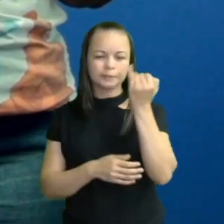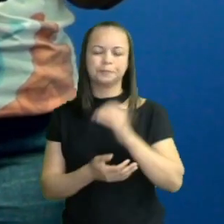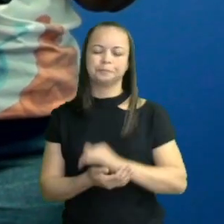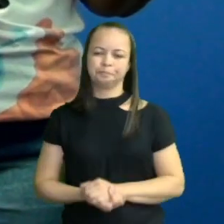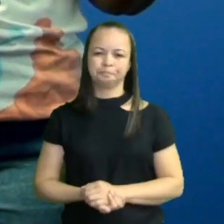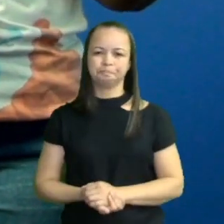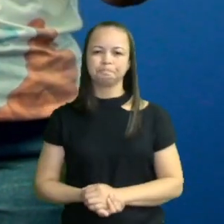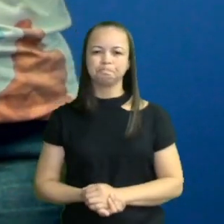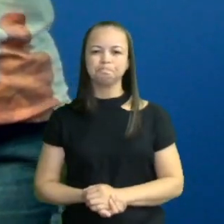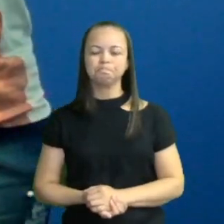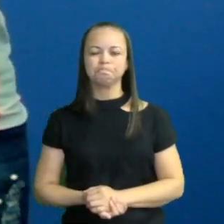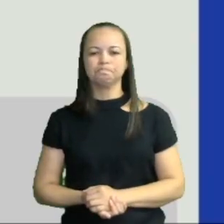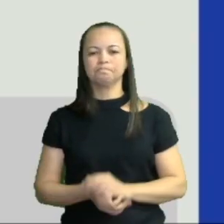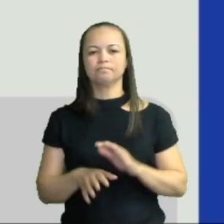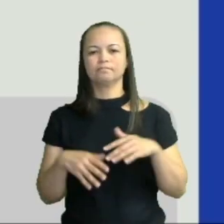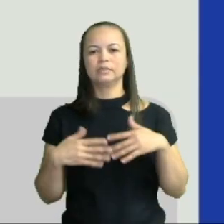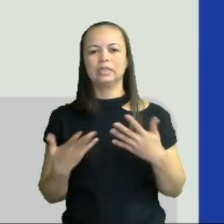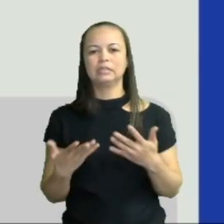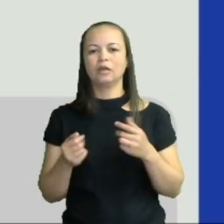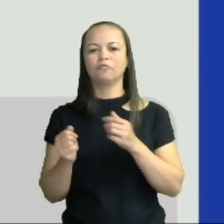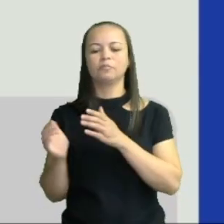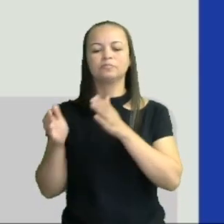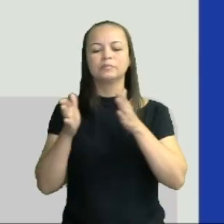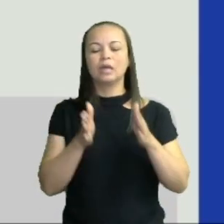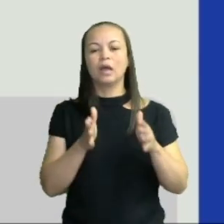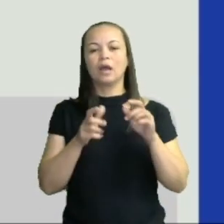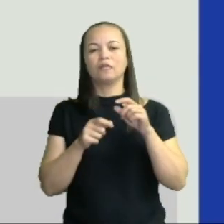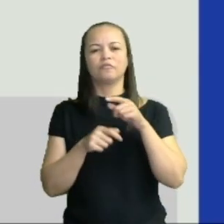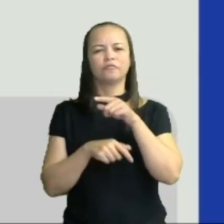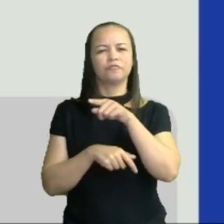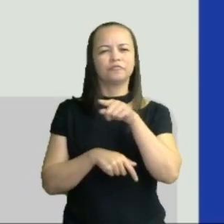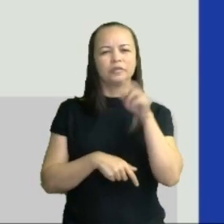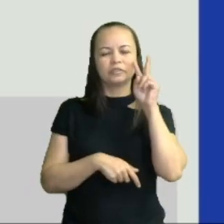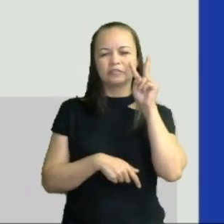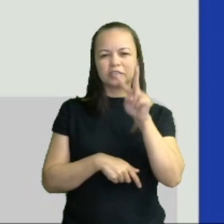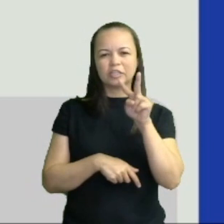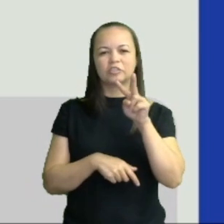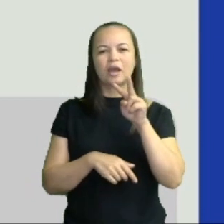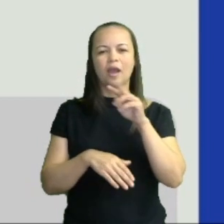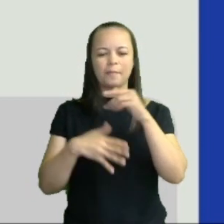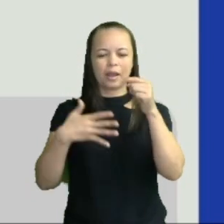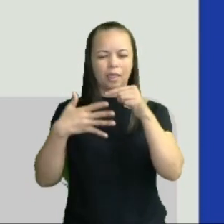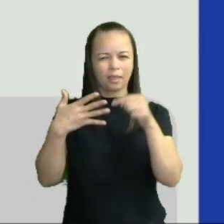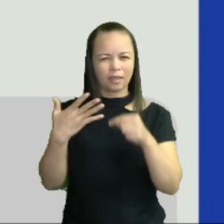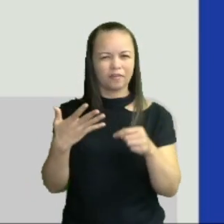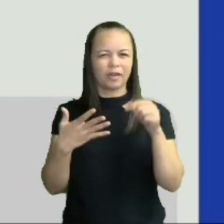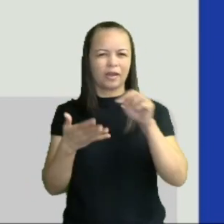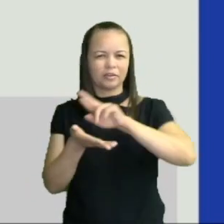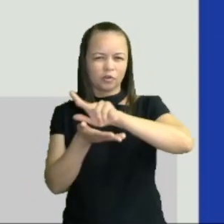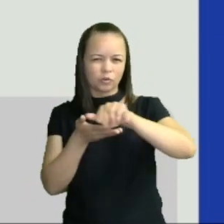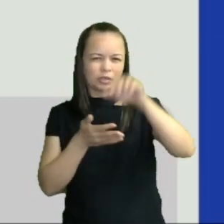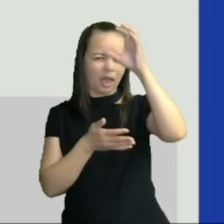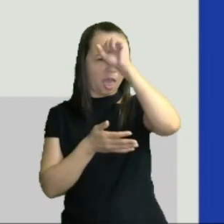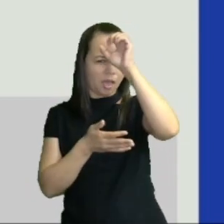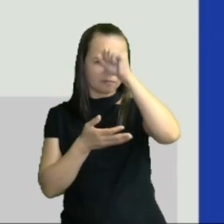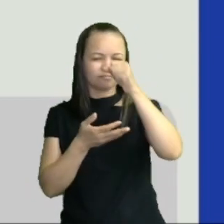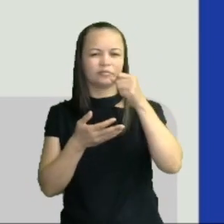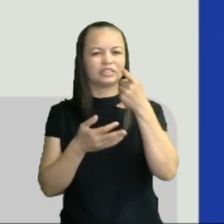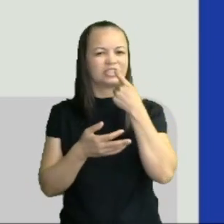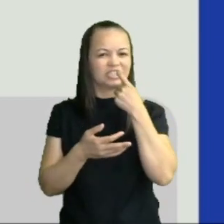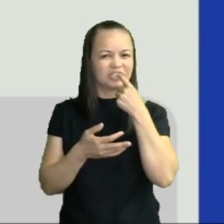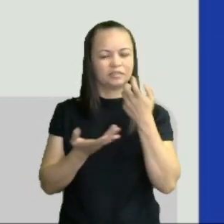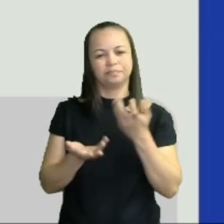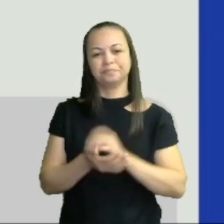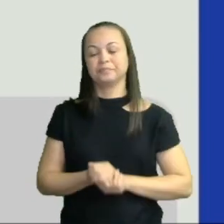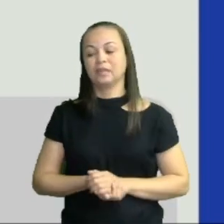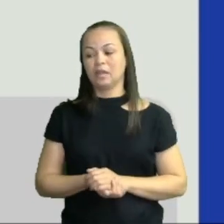bom, pessoal? Então, vamos aqui, vamos ver se você já aprendeu muita coisa sobre a limpeza dos dentes? Vamos lá, eu quero